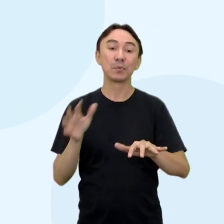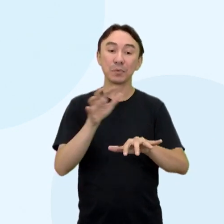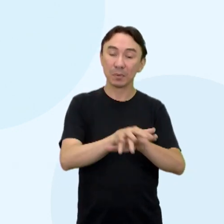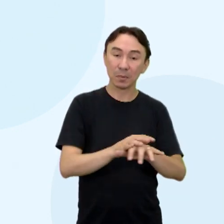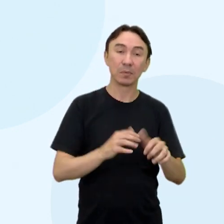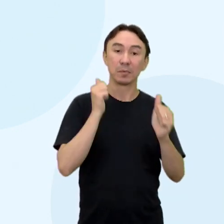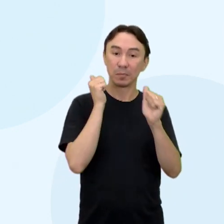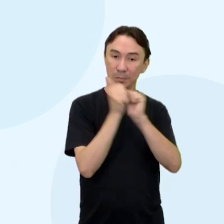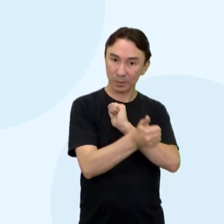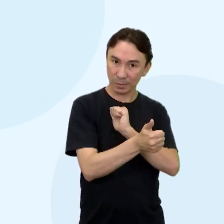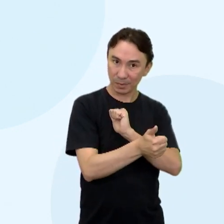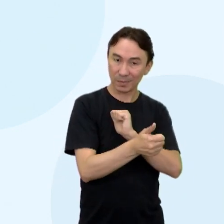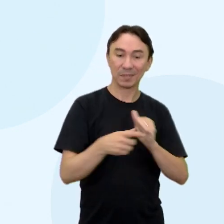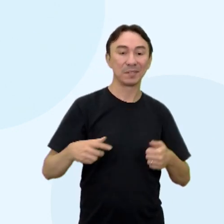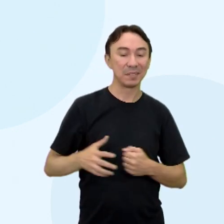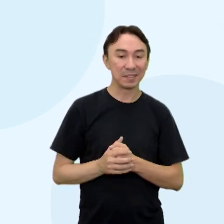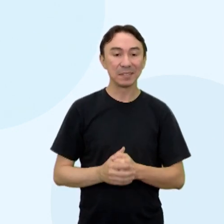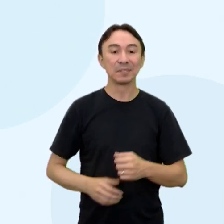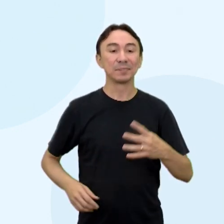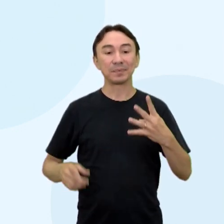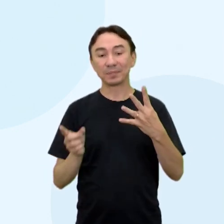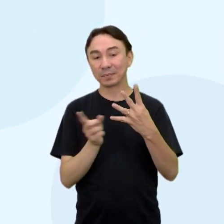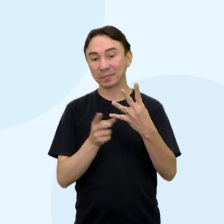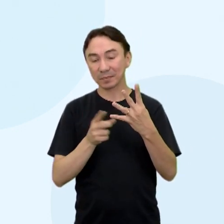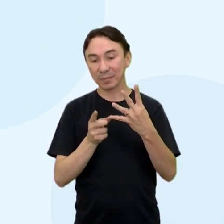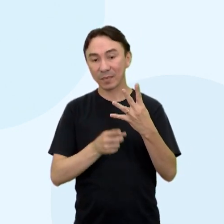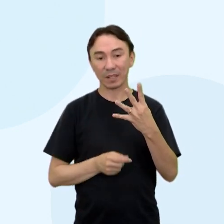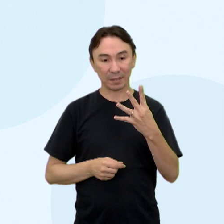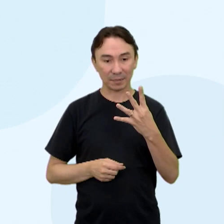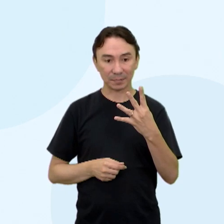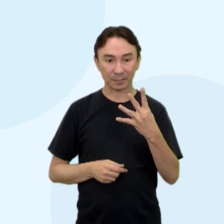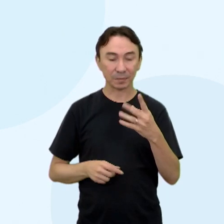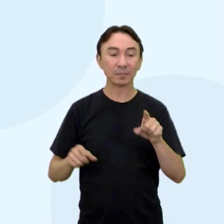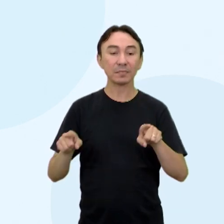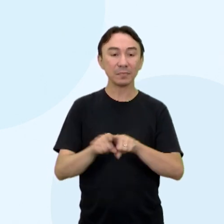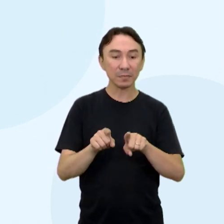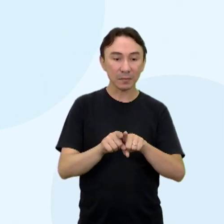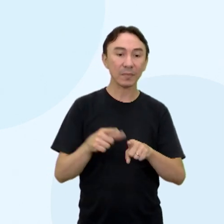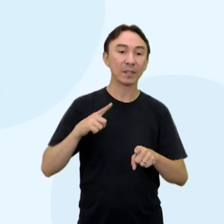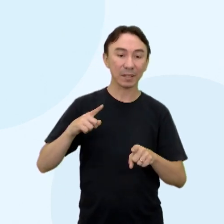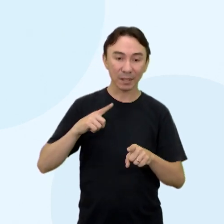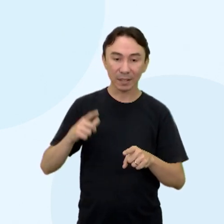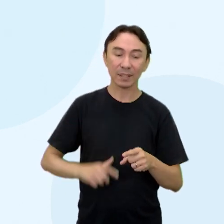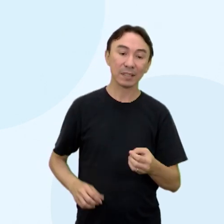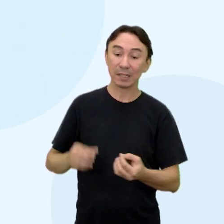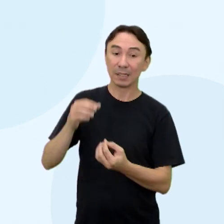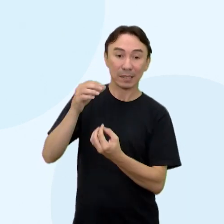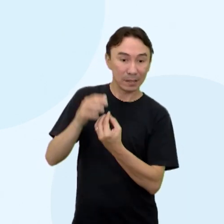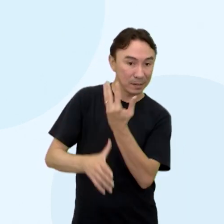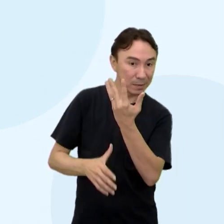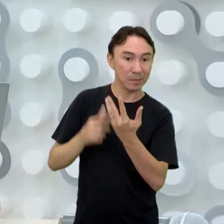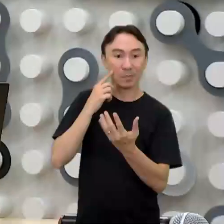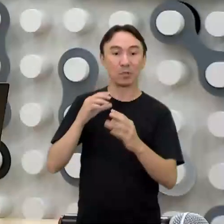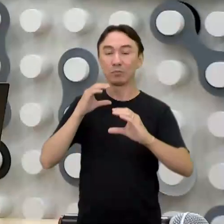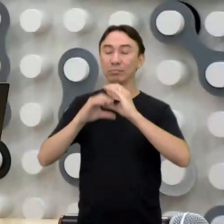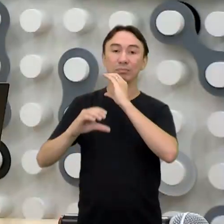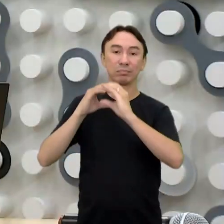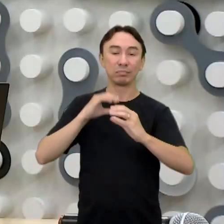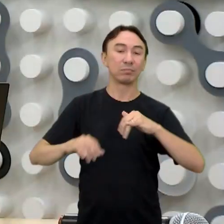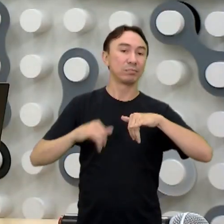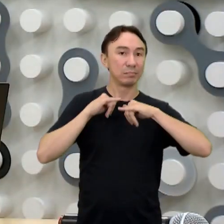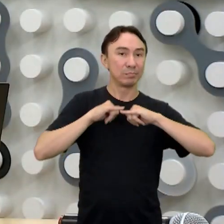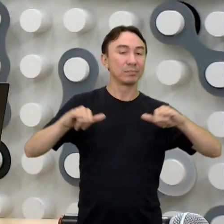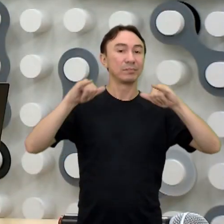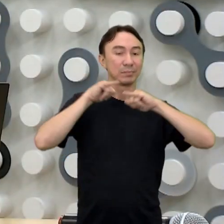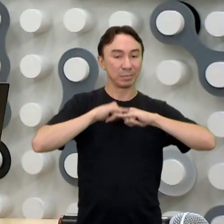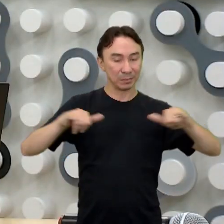professora Mara. E o professor Jocélio, criação e comunicação publicitária. Inclusive, participei de uma aula com ele lá, foi muito legal. Participarei de outras se